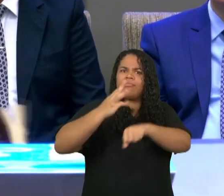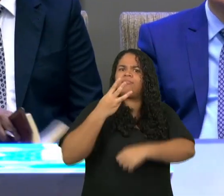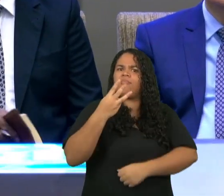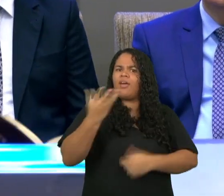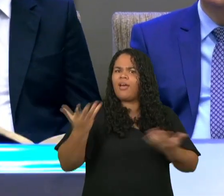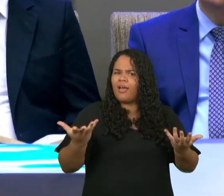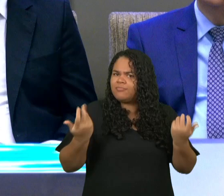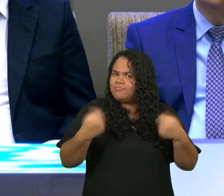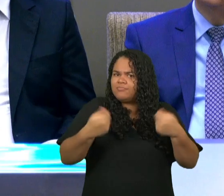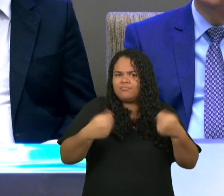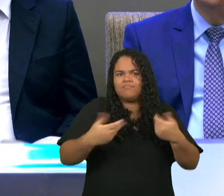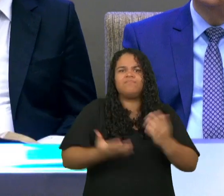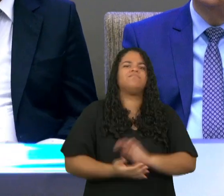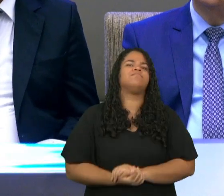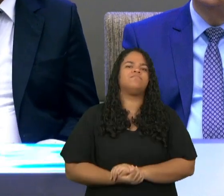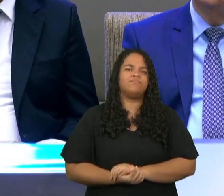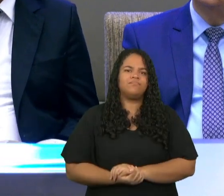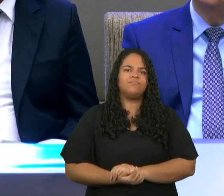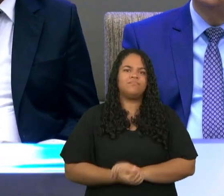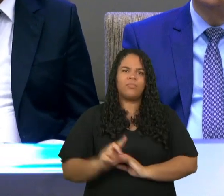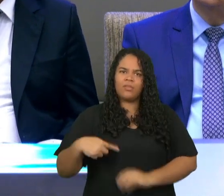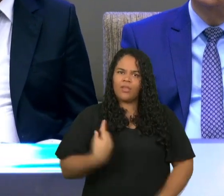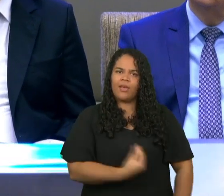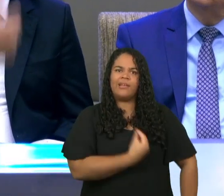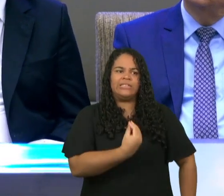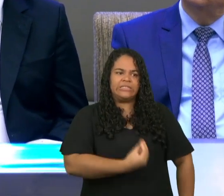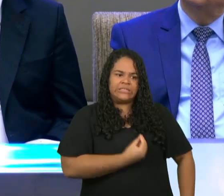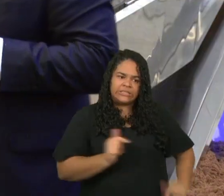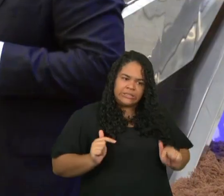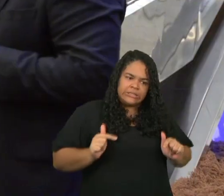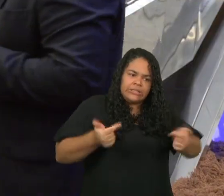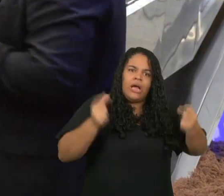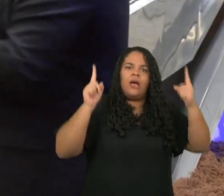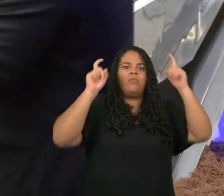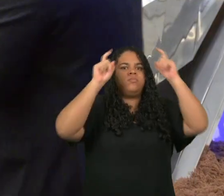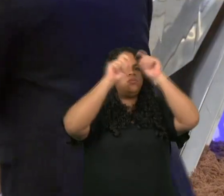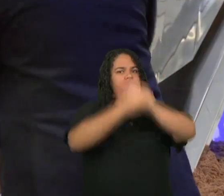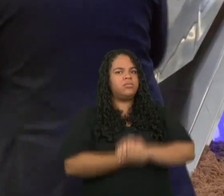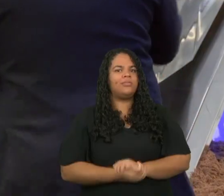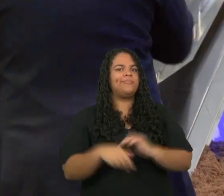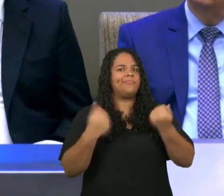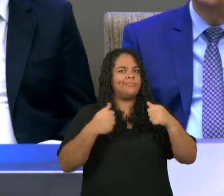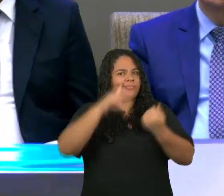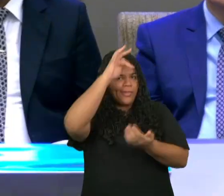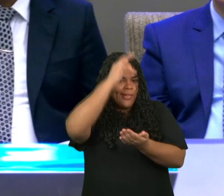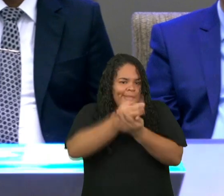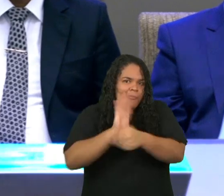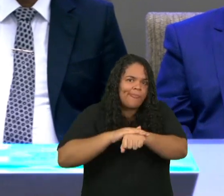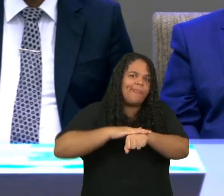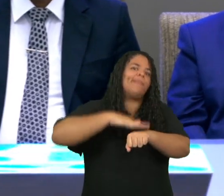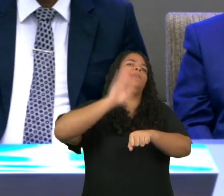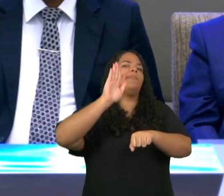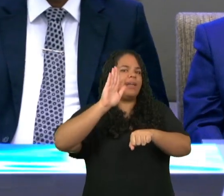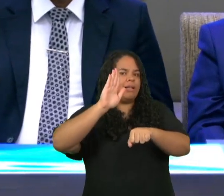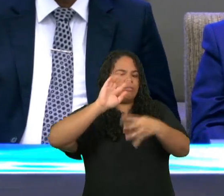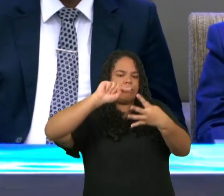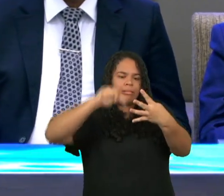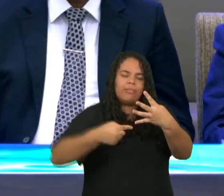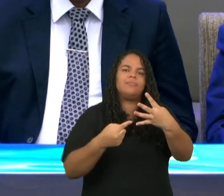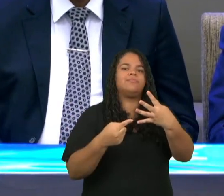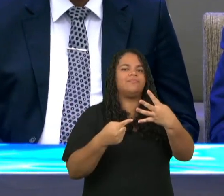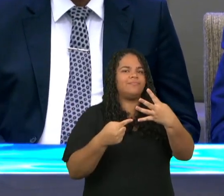Para os desafios da vida, fé é pouco. Vou dizer de novo: fé é